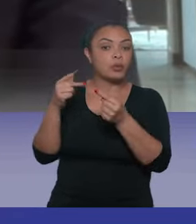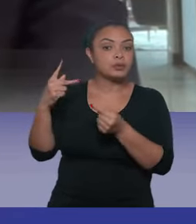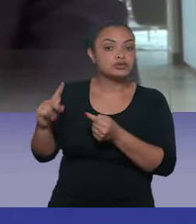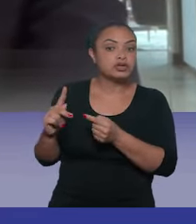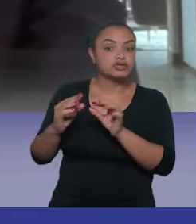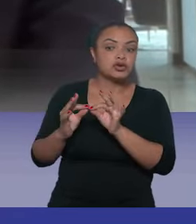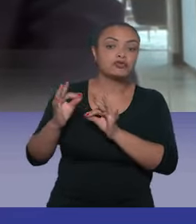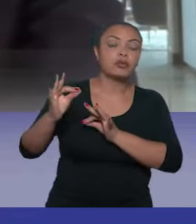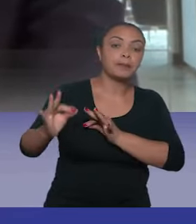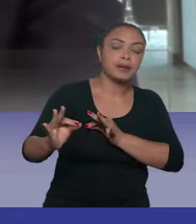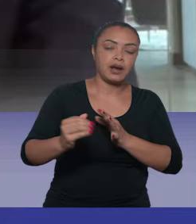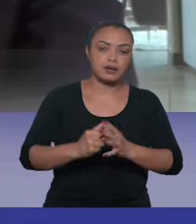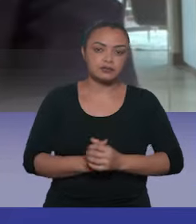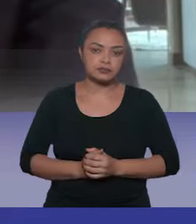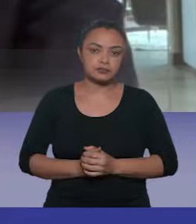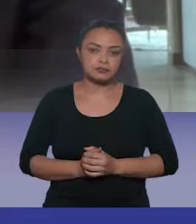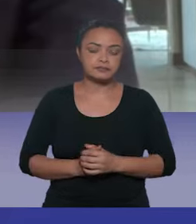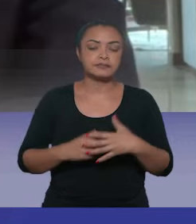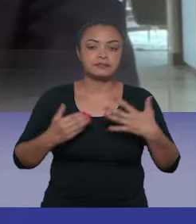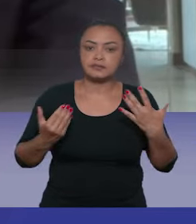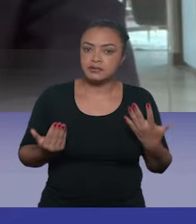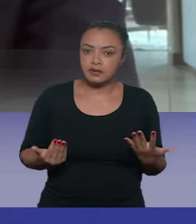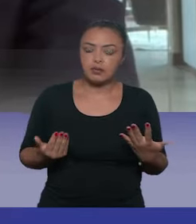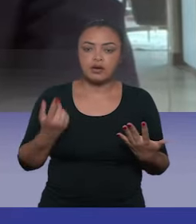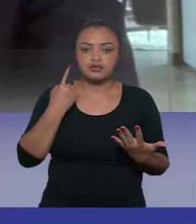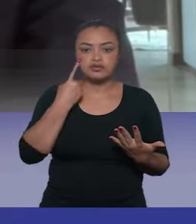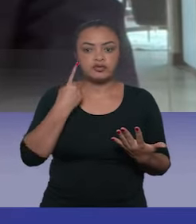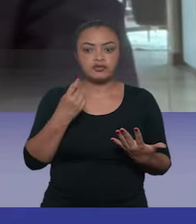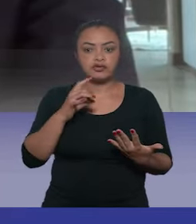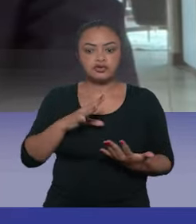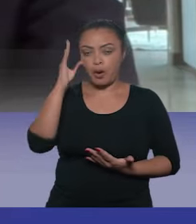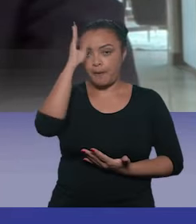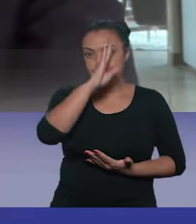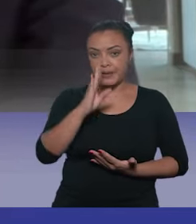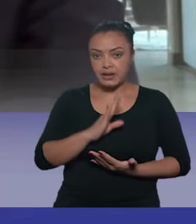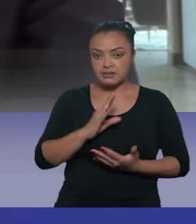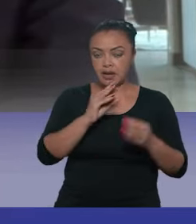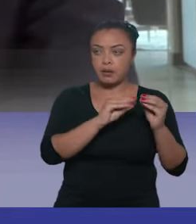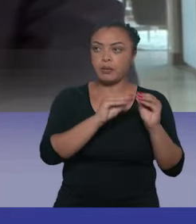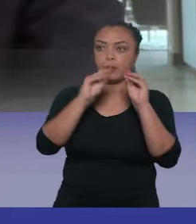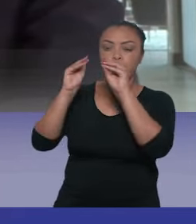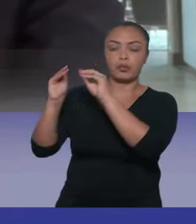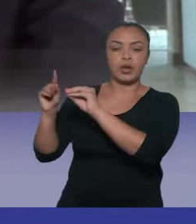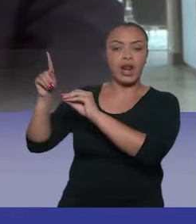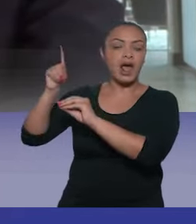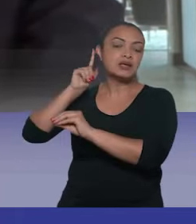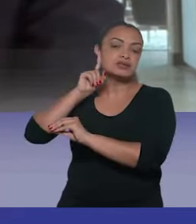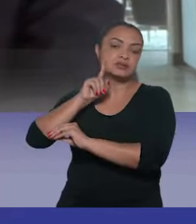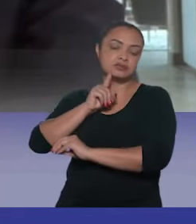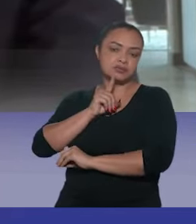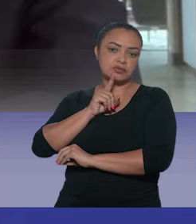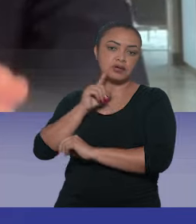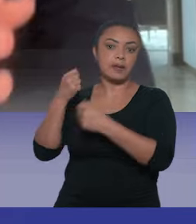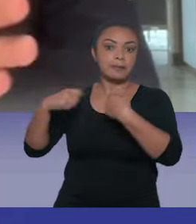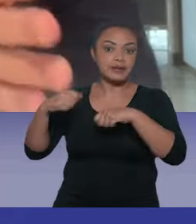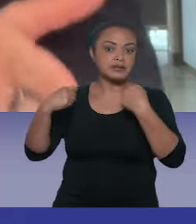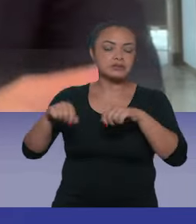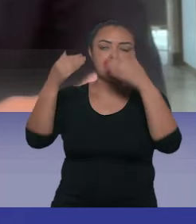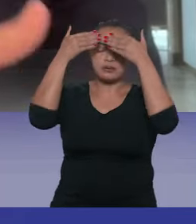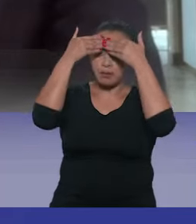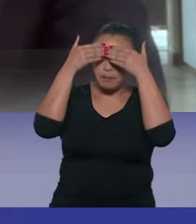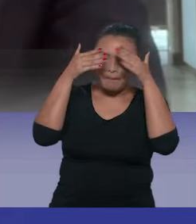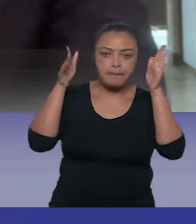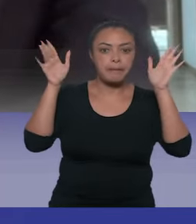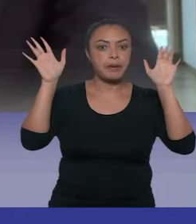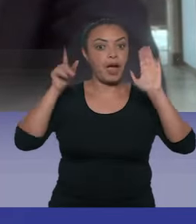investimento, olhando também junto com o nosso cliente o perfil de investimento dele, os objetivos Sim. de médio e longo prazo. Eu acho que quando a gente muda